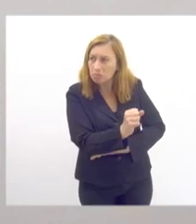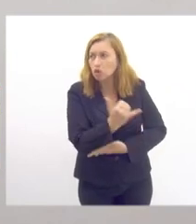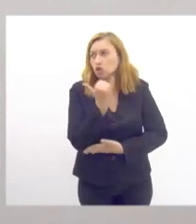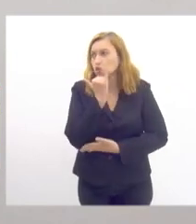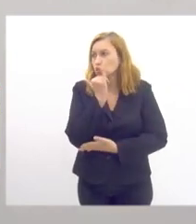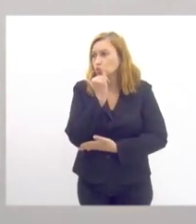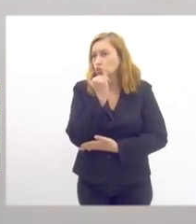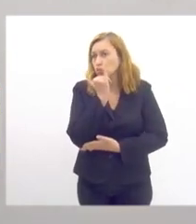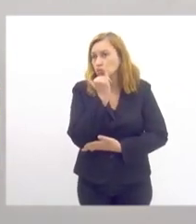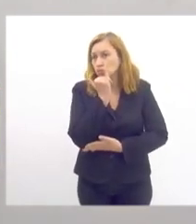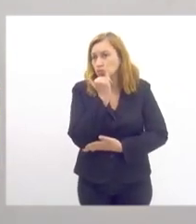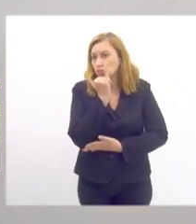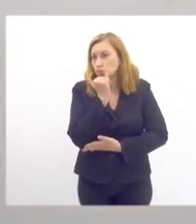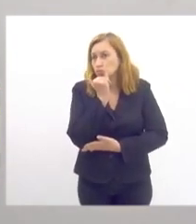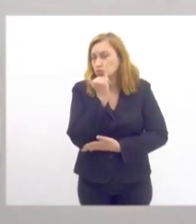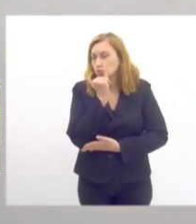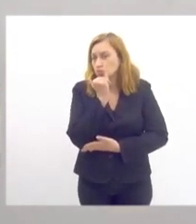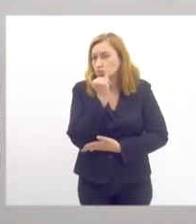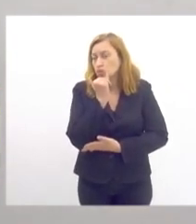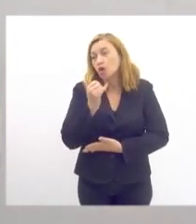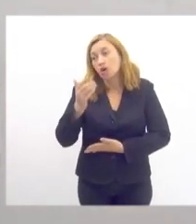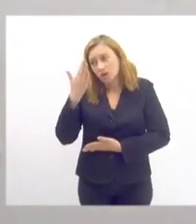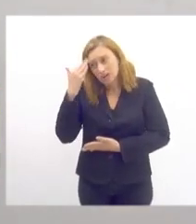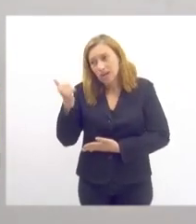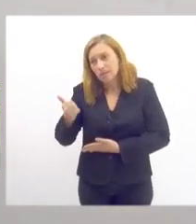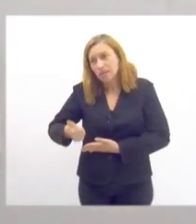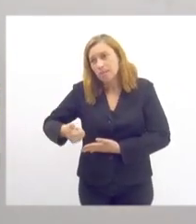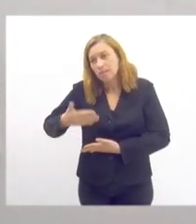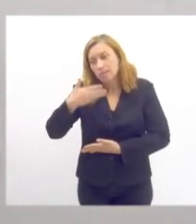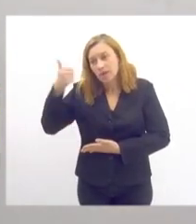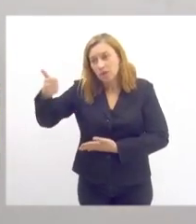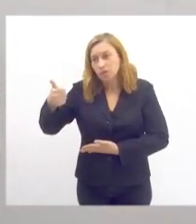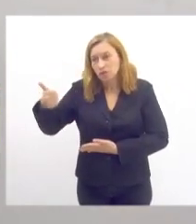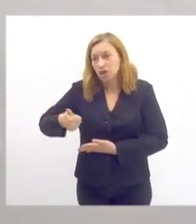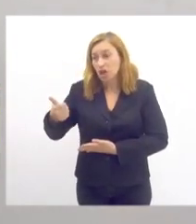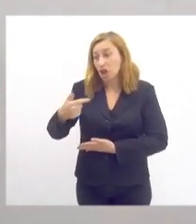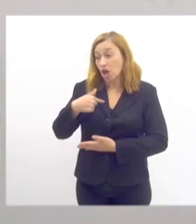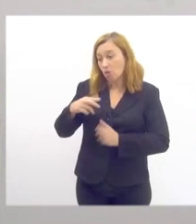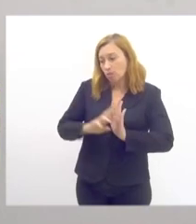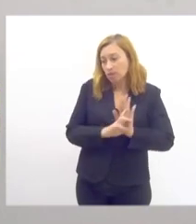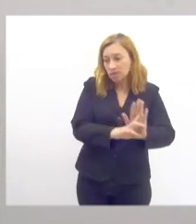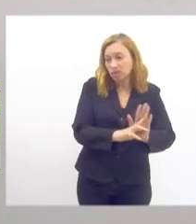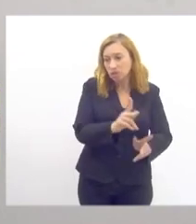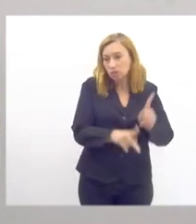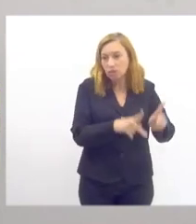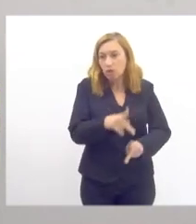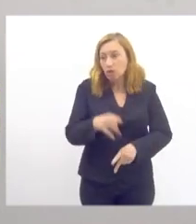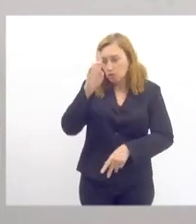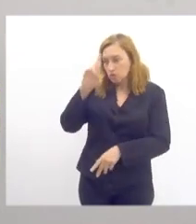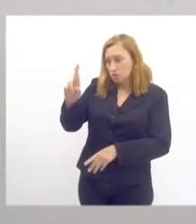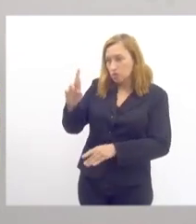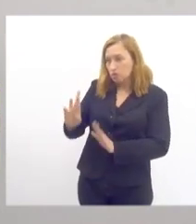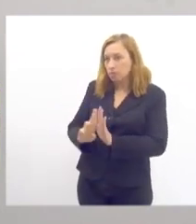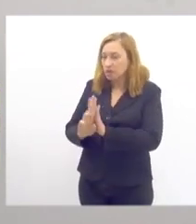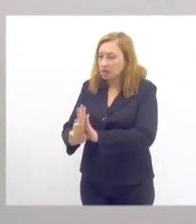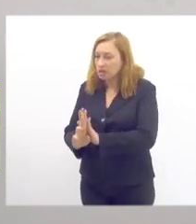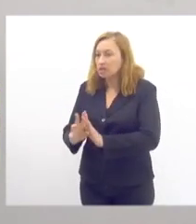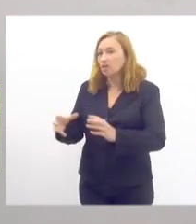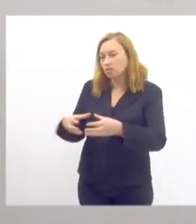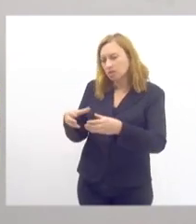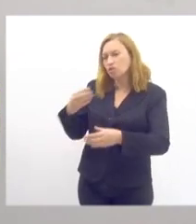Desculpe, os senhores sabem melhor do que eu, porque os senhores são representantes do povo, o senhor é o presidente da comissão, sou uma pessoa